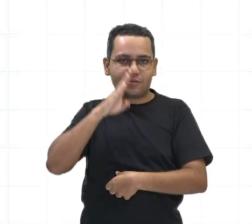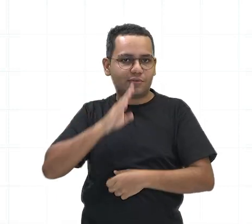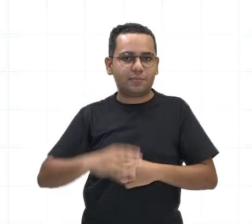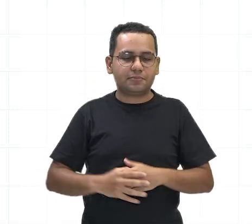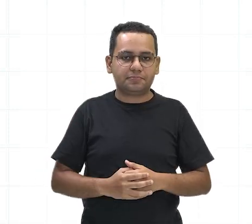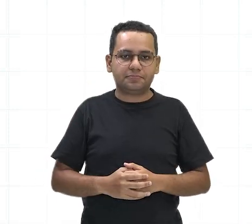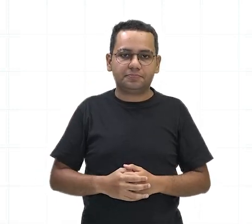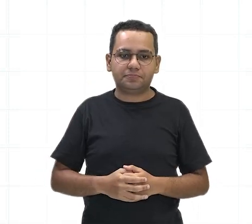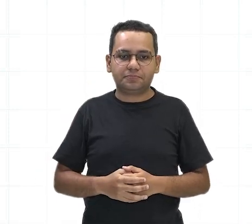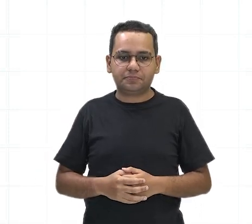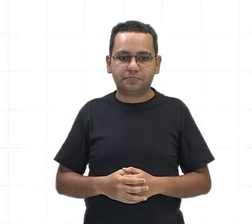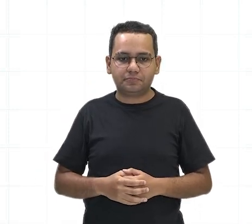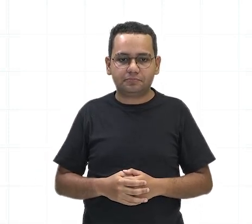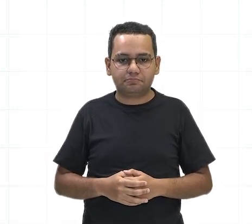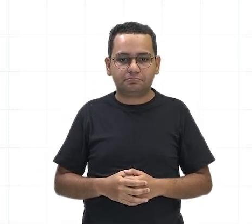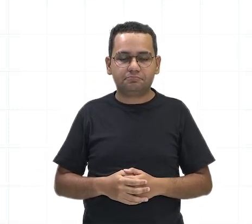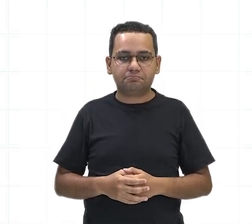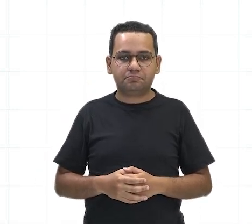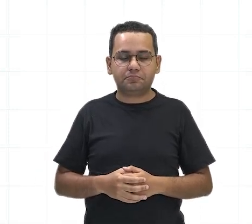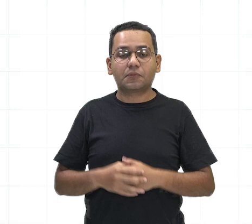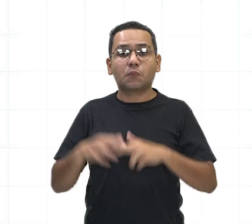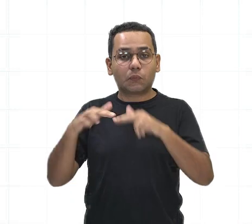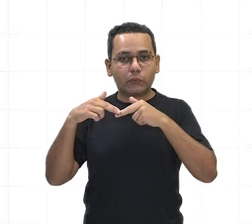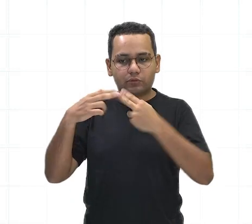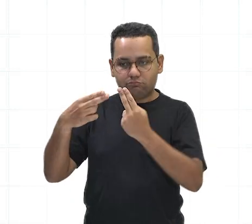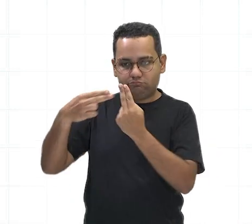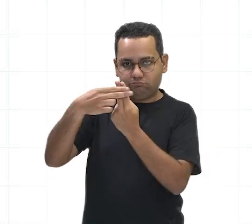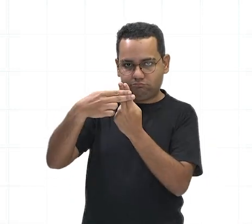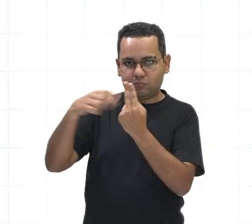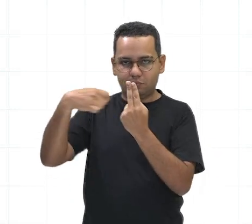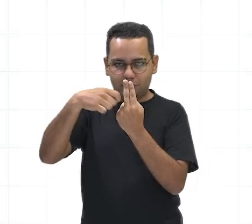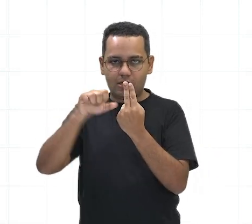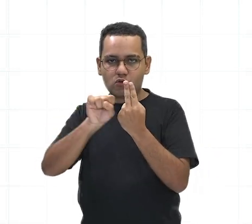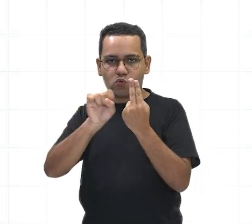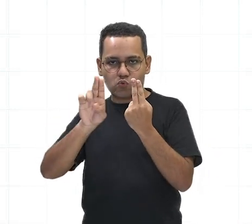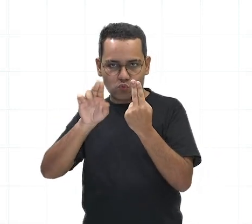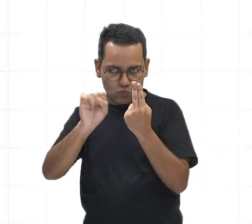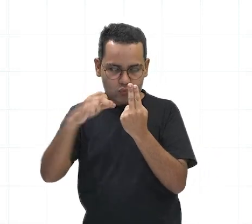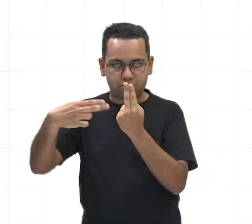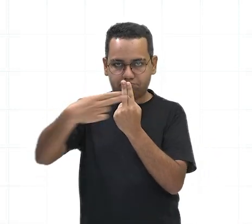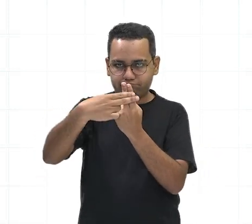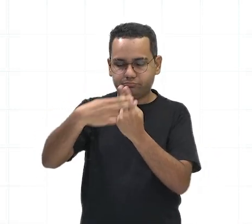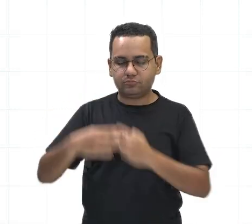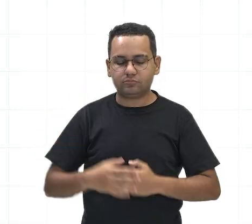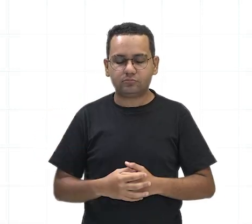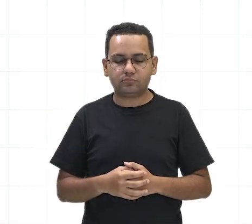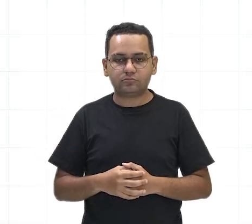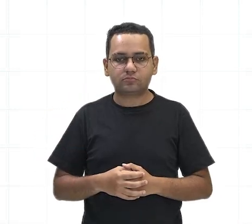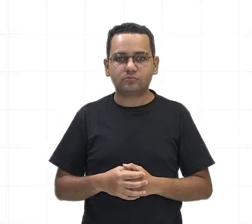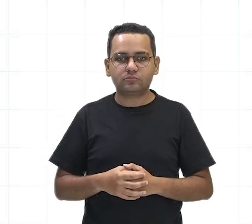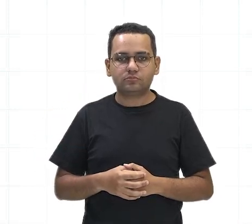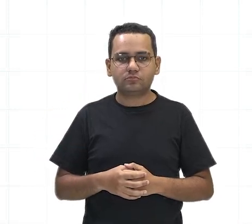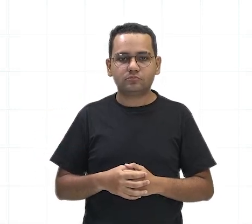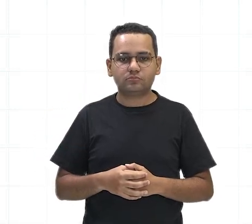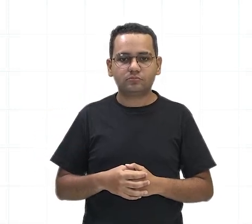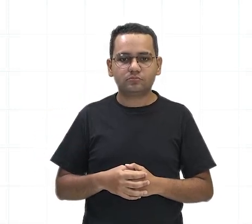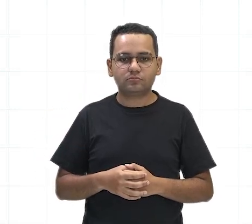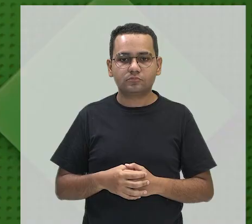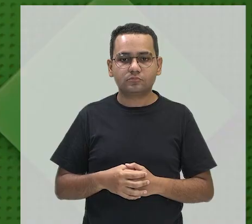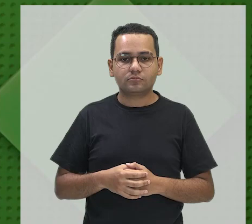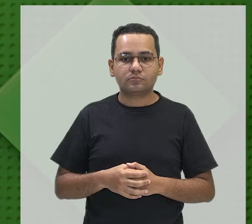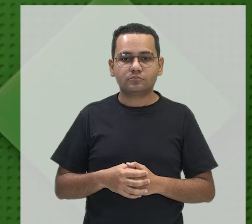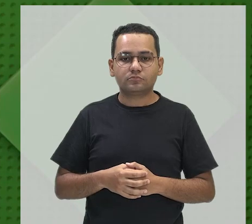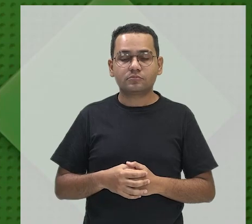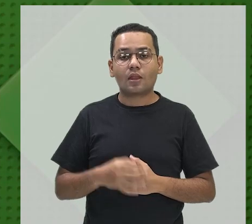certo? Então, nós temos aí o nosso Sistema Único de Saúde que oferece esse tratamento, né? É importante que quando as pessoas elas observem